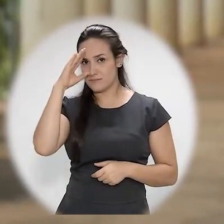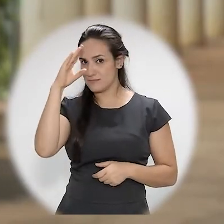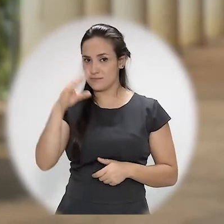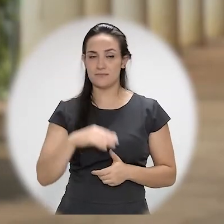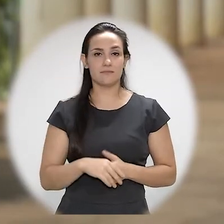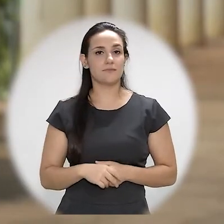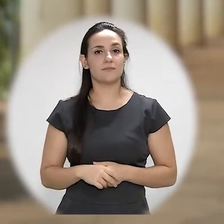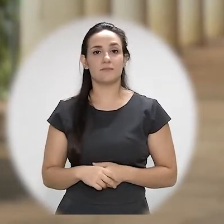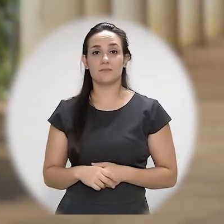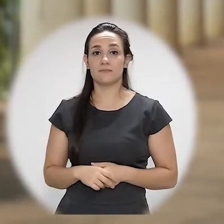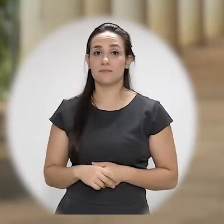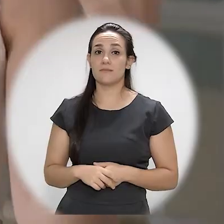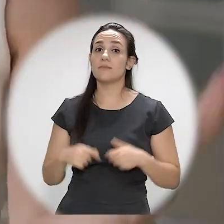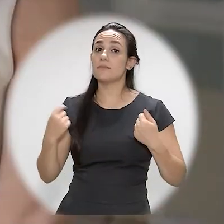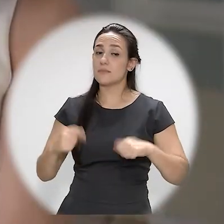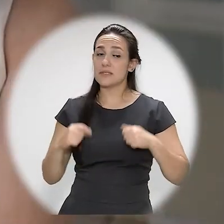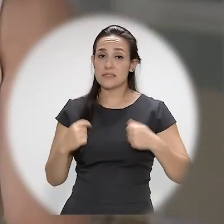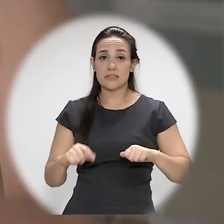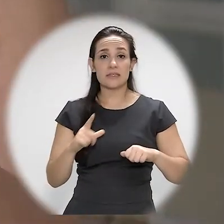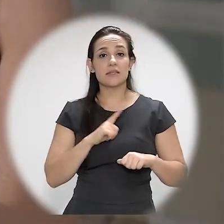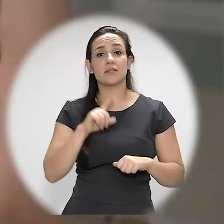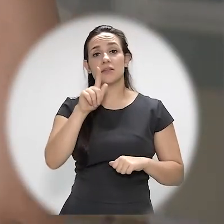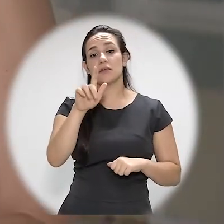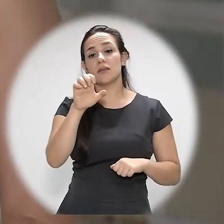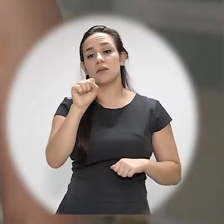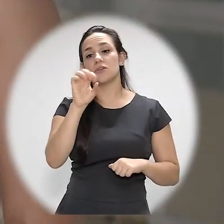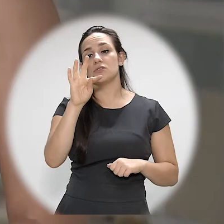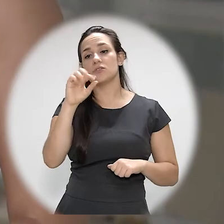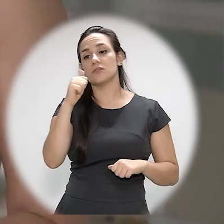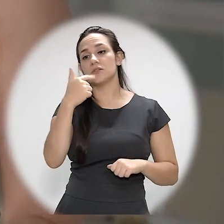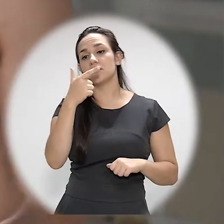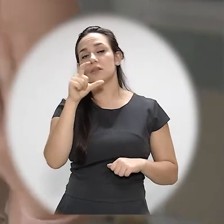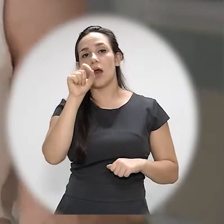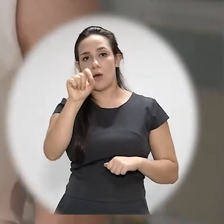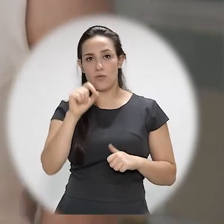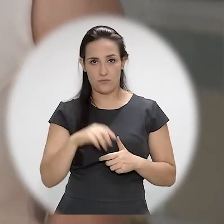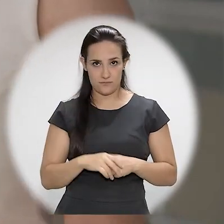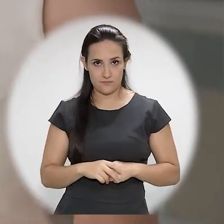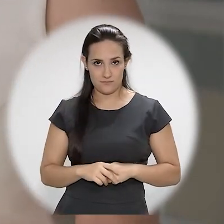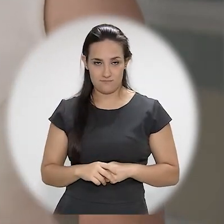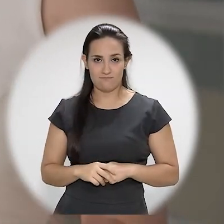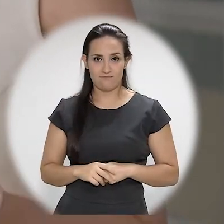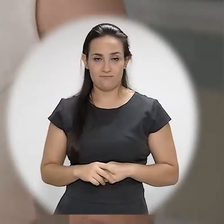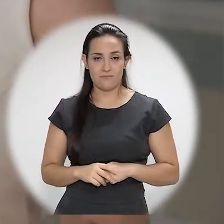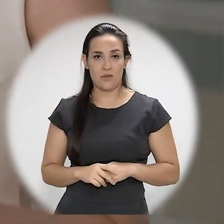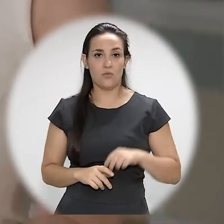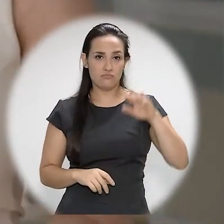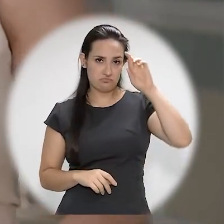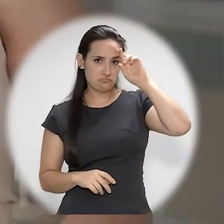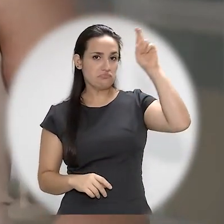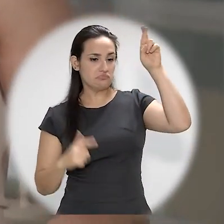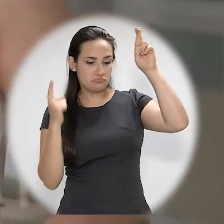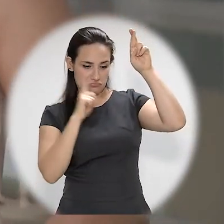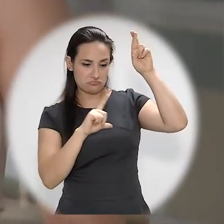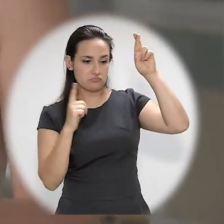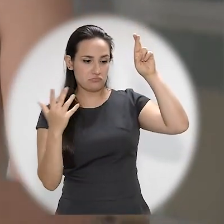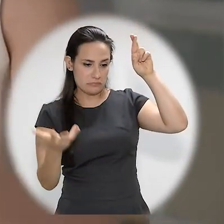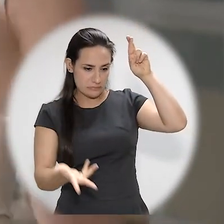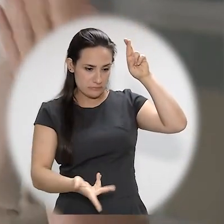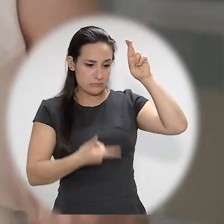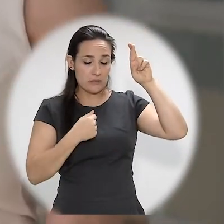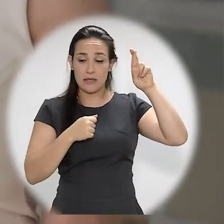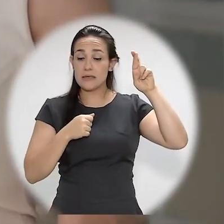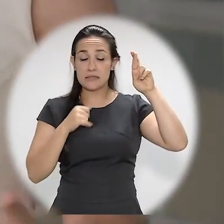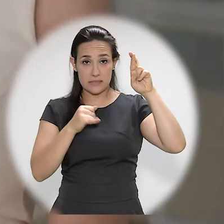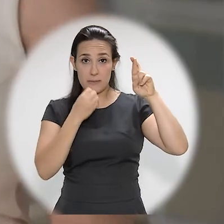saúde é essencial nesse sentido. A gestão, pensar nisso, né, em cuidar do trabalhador, vai dar mais resultados e fazer